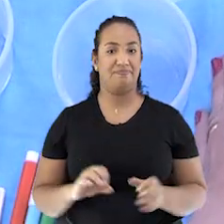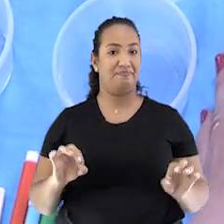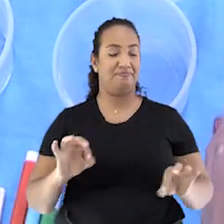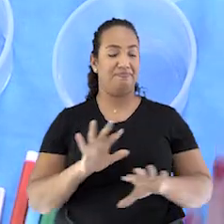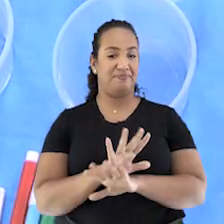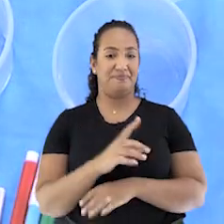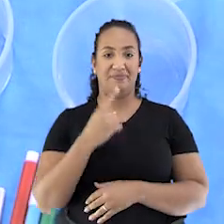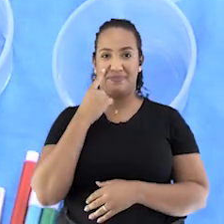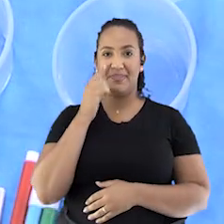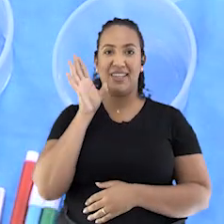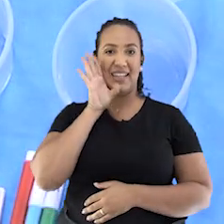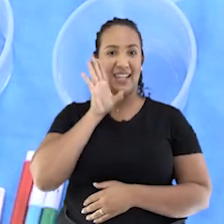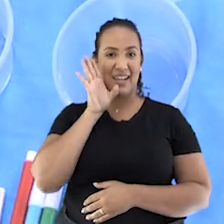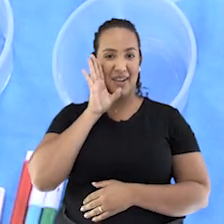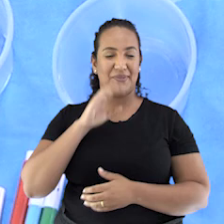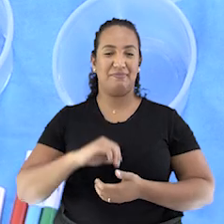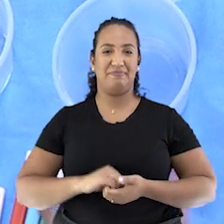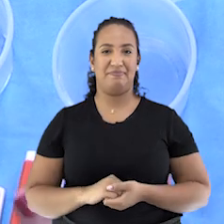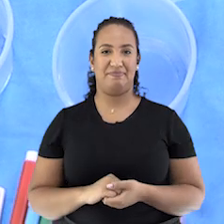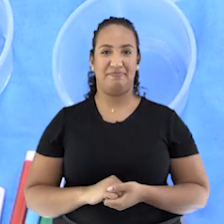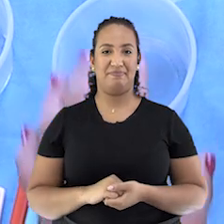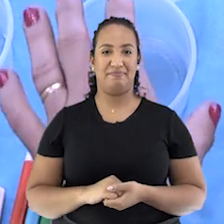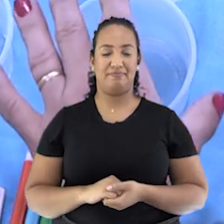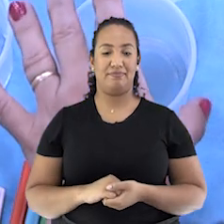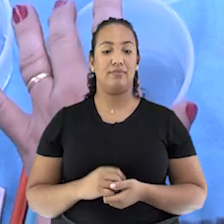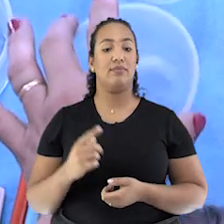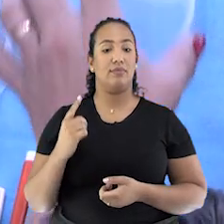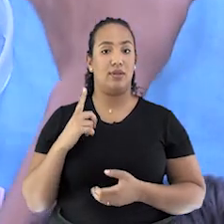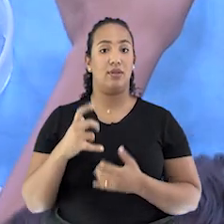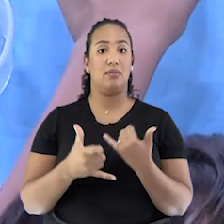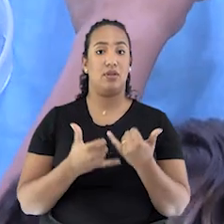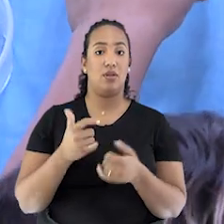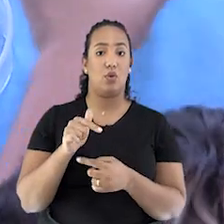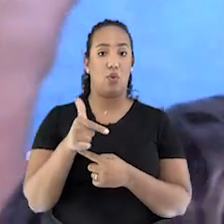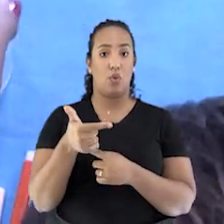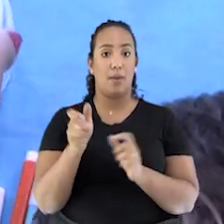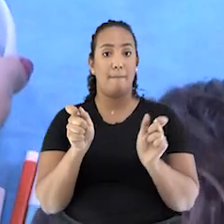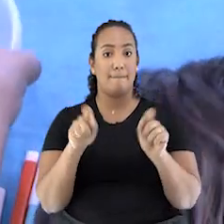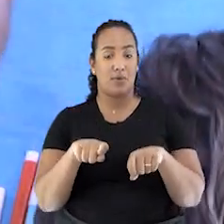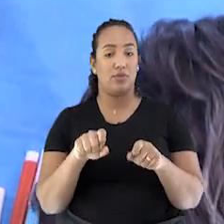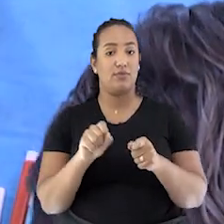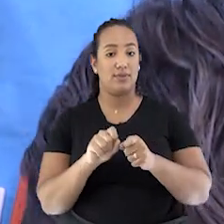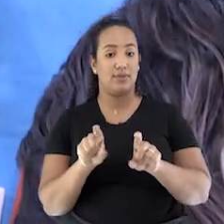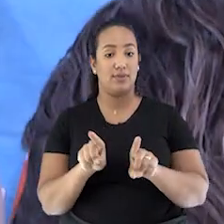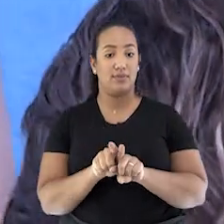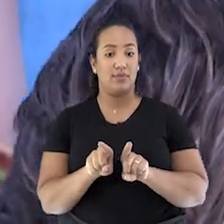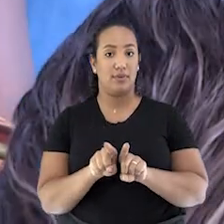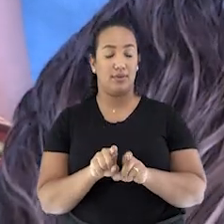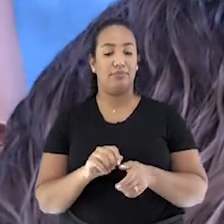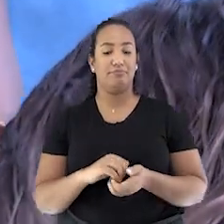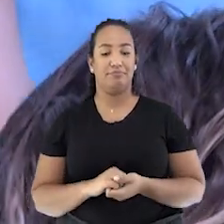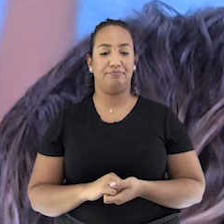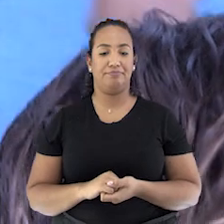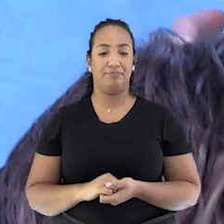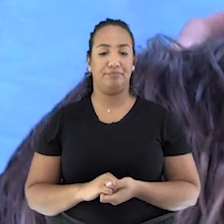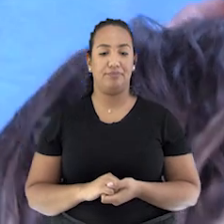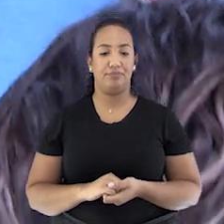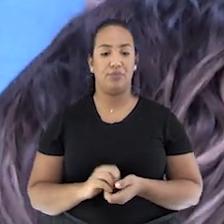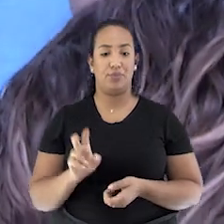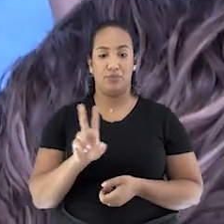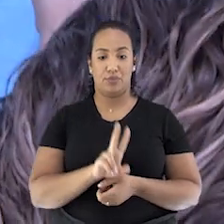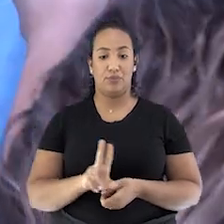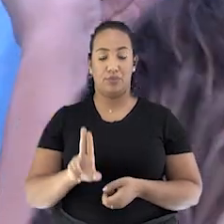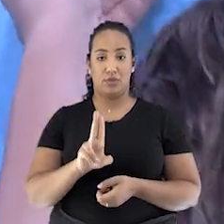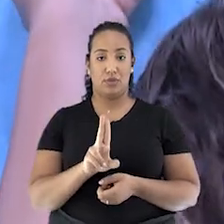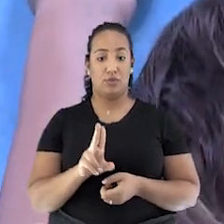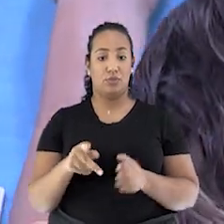Olha que legal que ficou. Tem outra brincadeira também que a gente pode fazer utilizando a cartela de pente